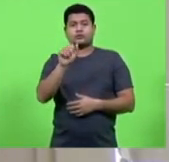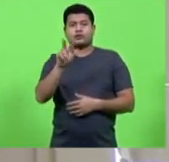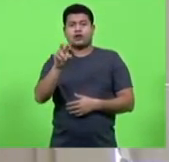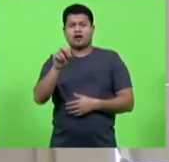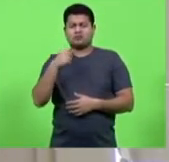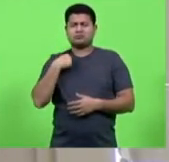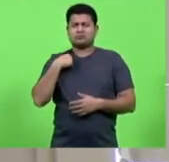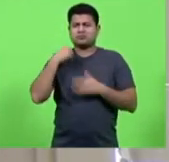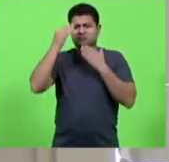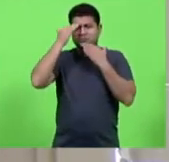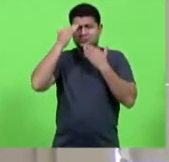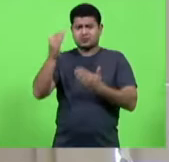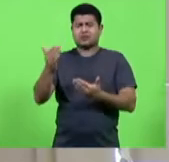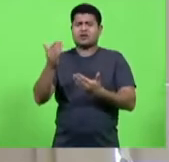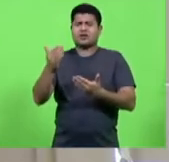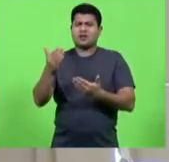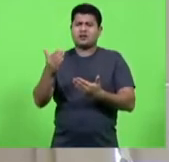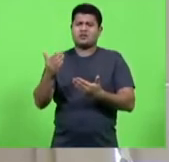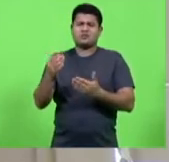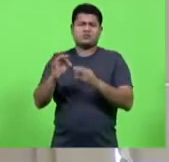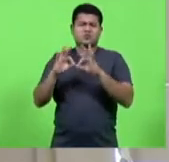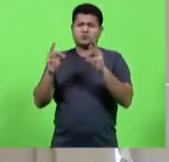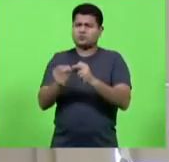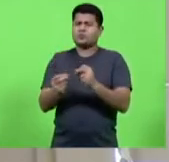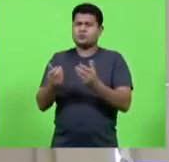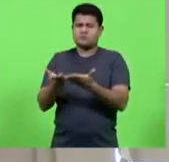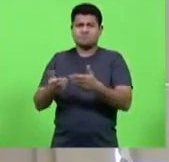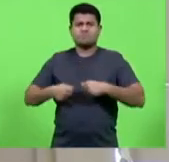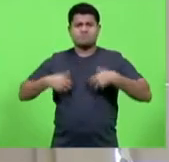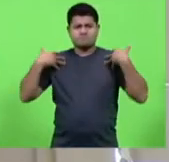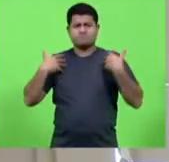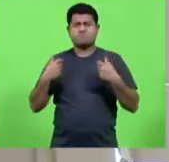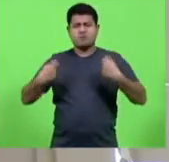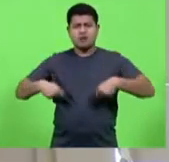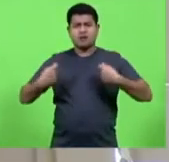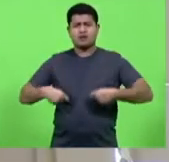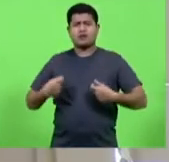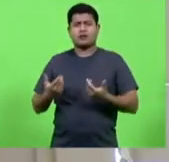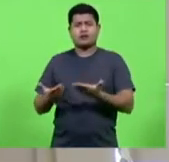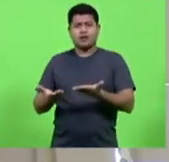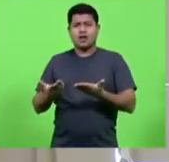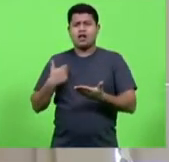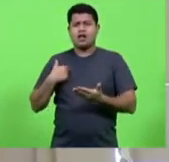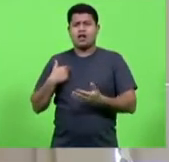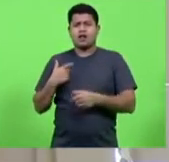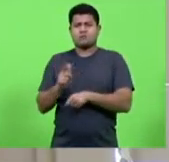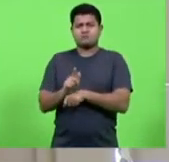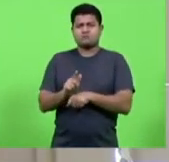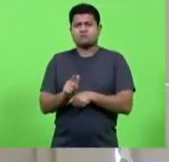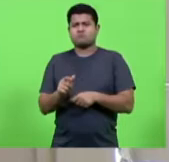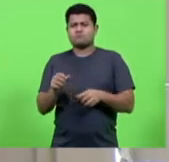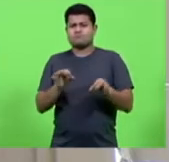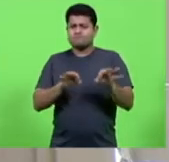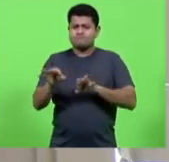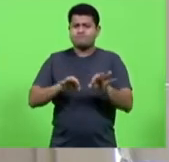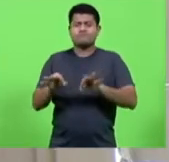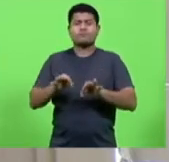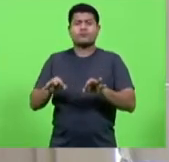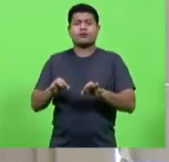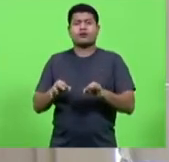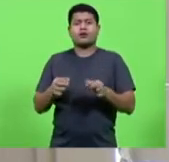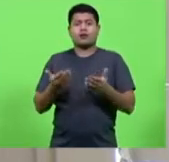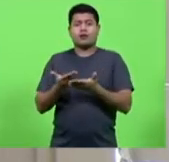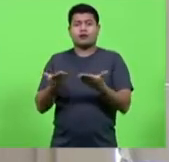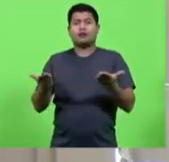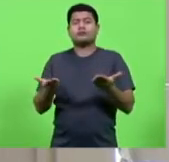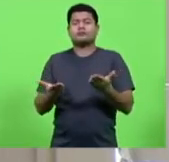e faço todas as referências honrosas, que conduziu muito bem esse termo de ajustamento de conduta.